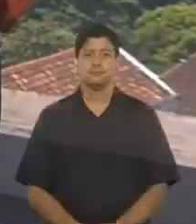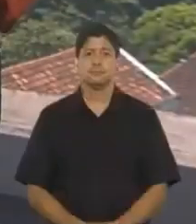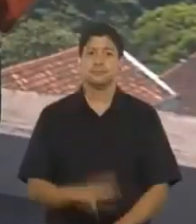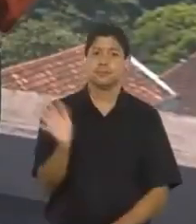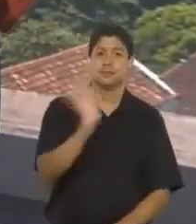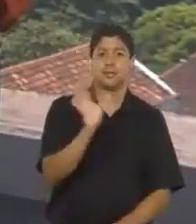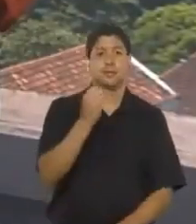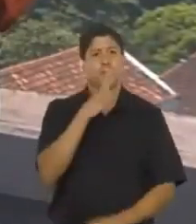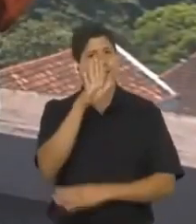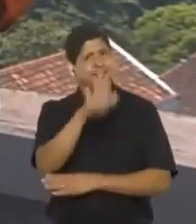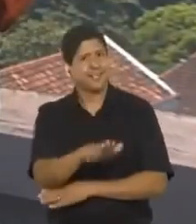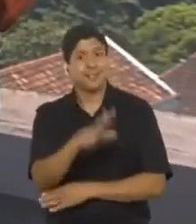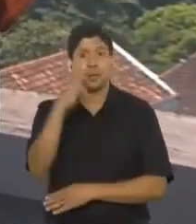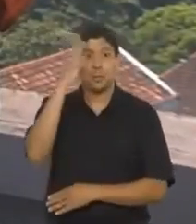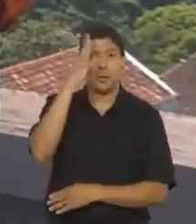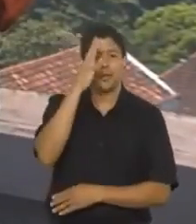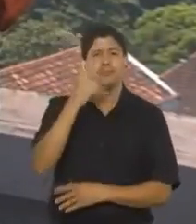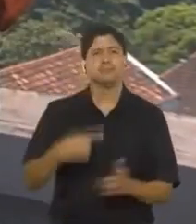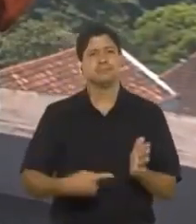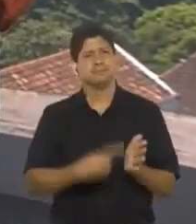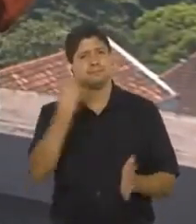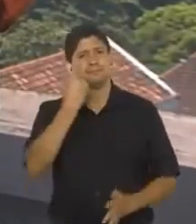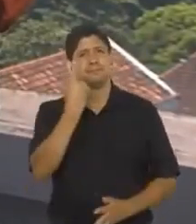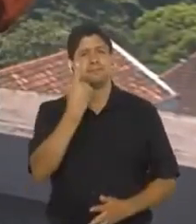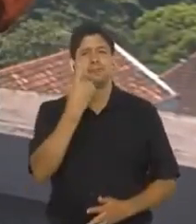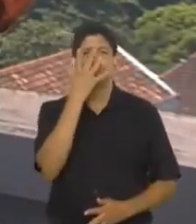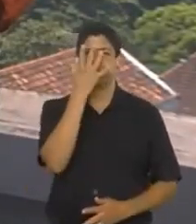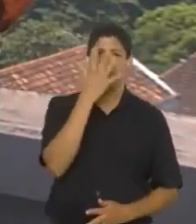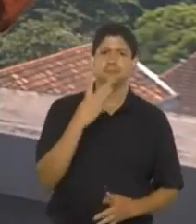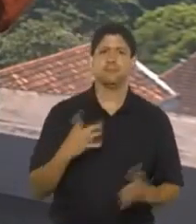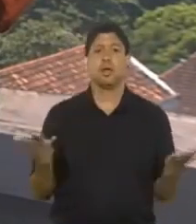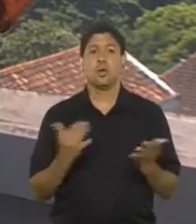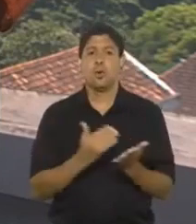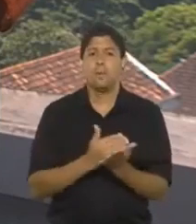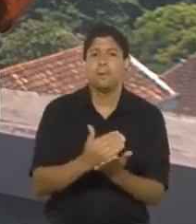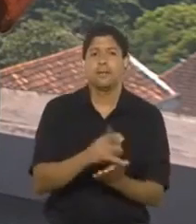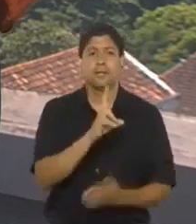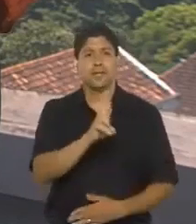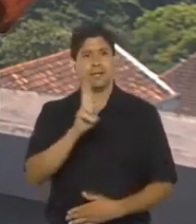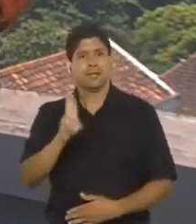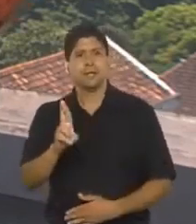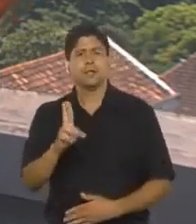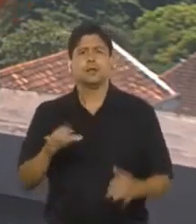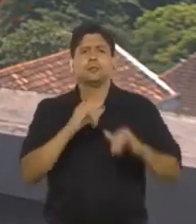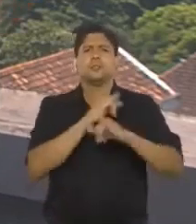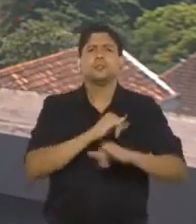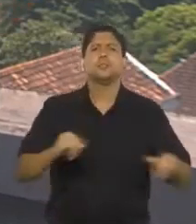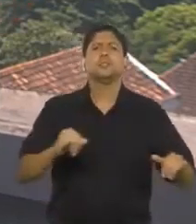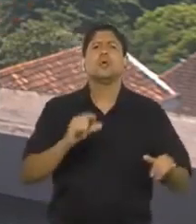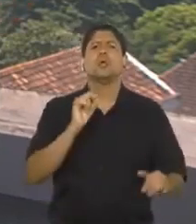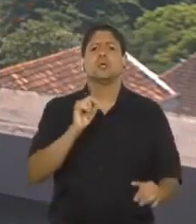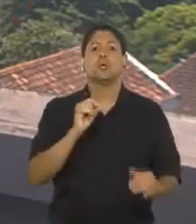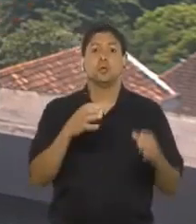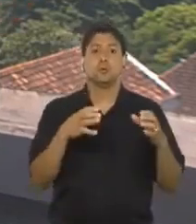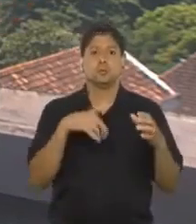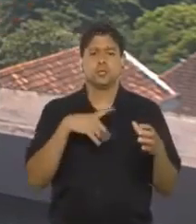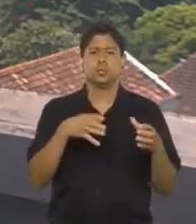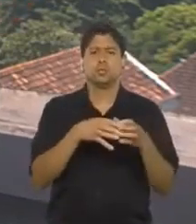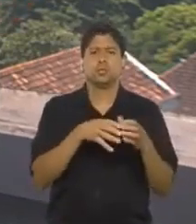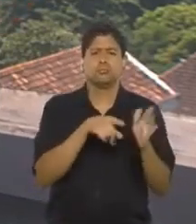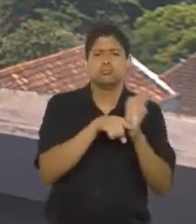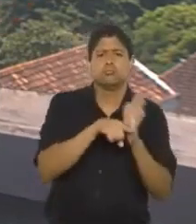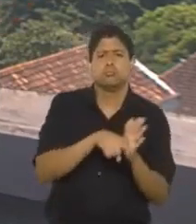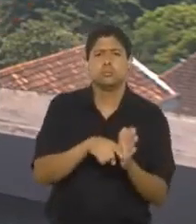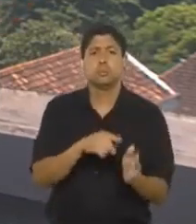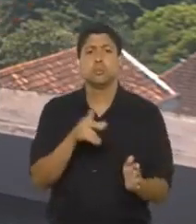Olá, boa tarde. Quarta-feira, dia 1º de fevereiro. O Repórter Rio começa agora e a gente abre com a notícia de que a Corregedoria Geral da Polícia